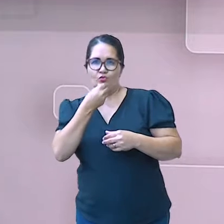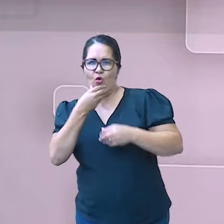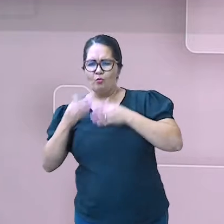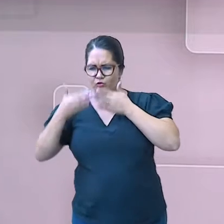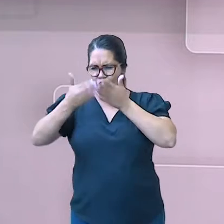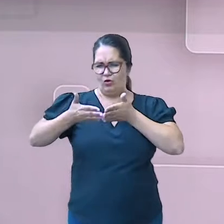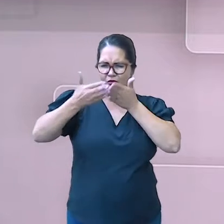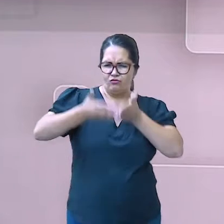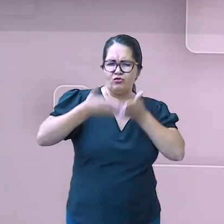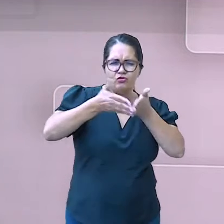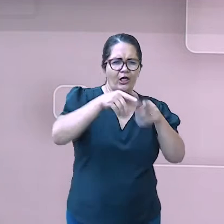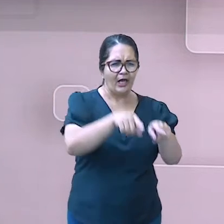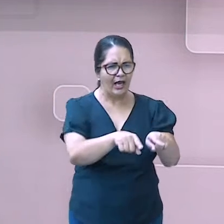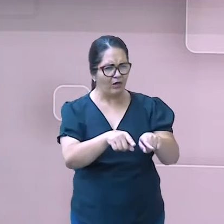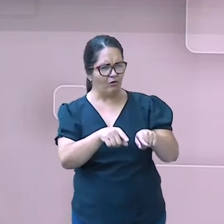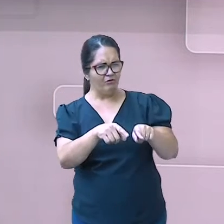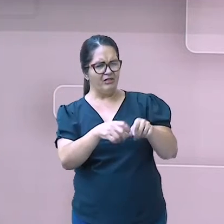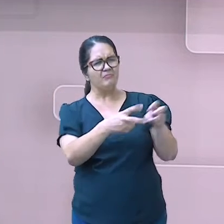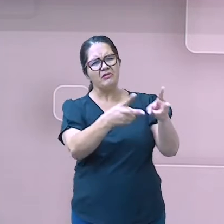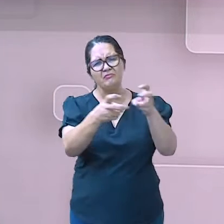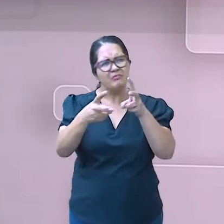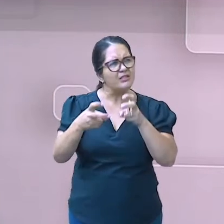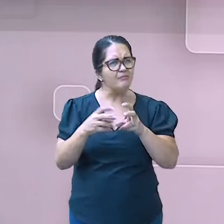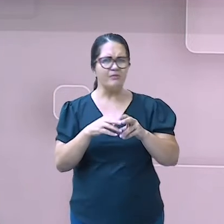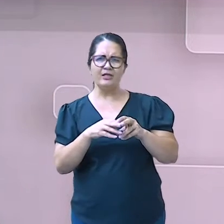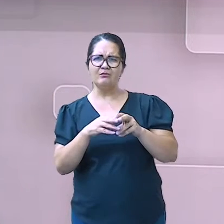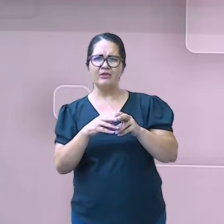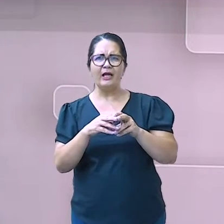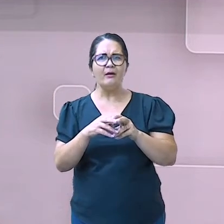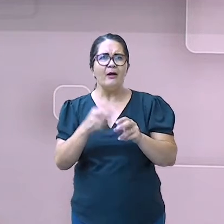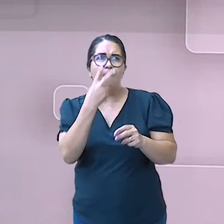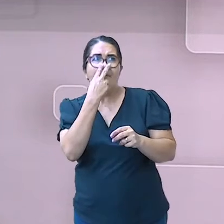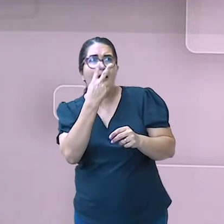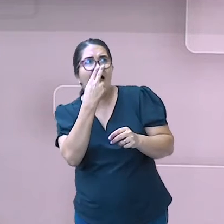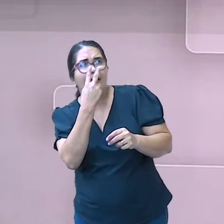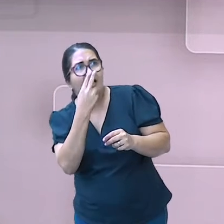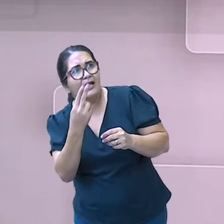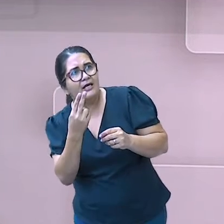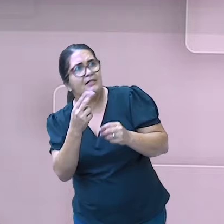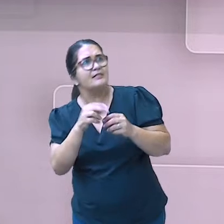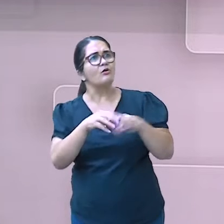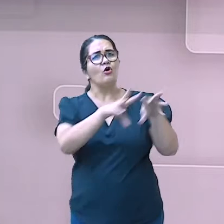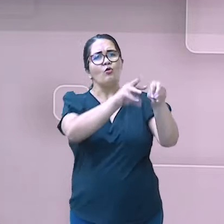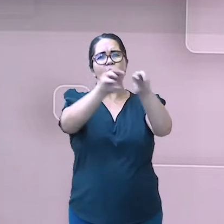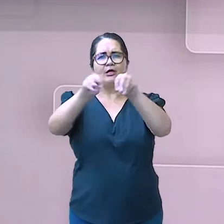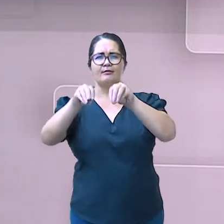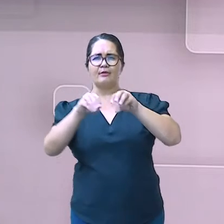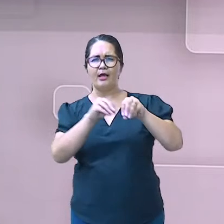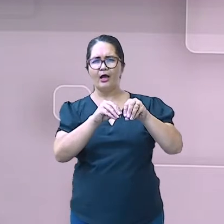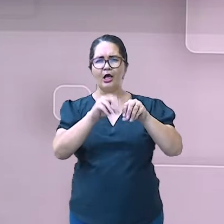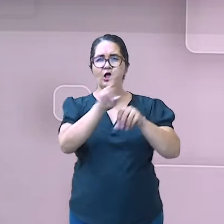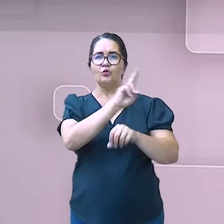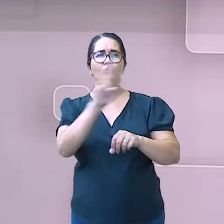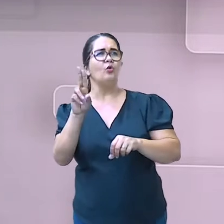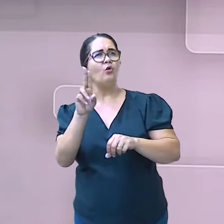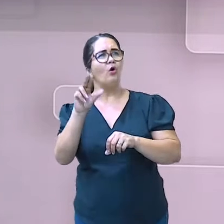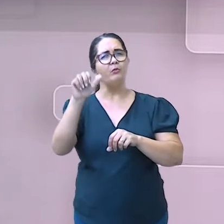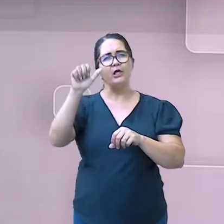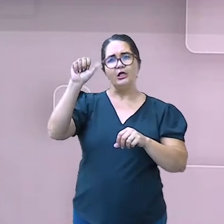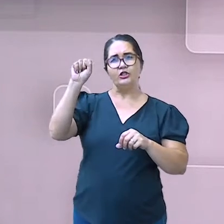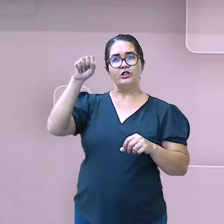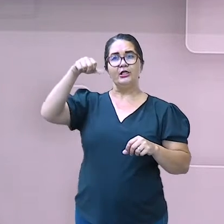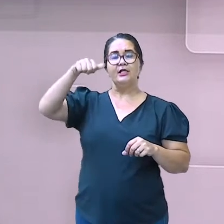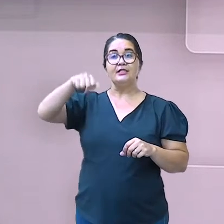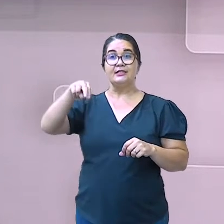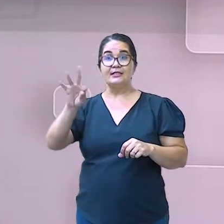que o local era tão imenso que tinha que ser chamado de Terra de Santa Cruz. Então, quando